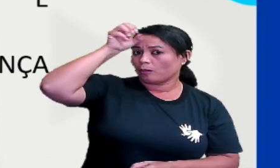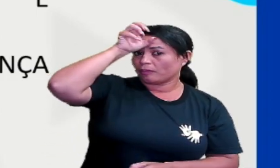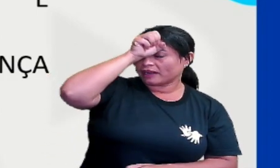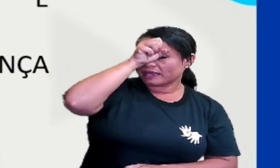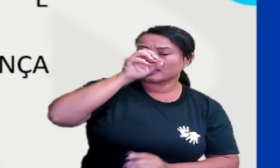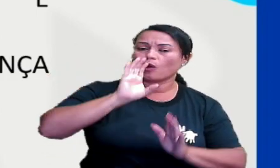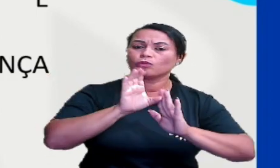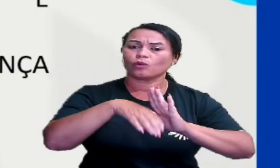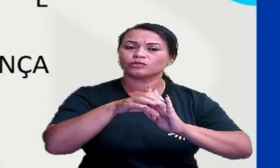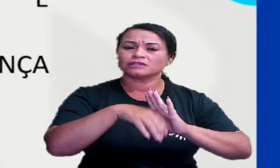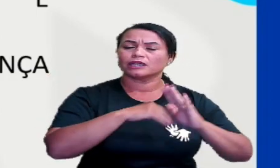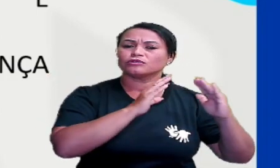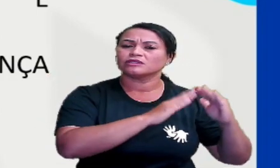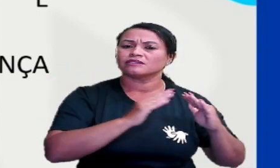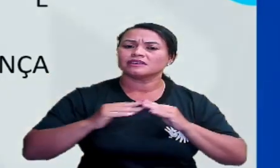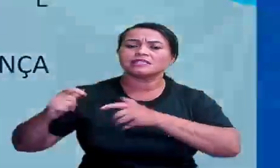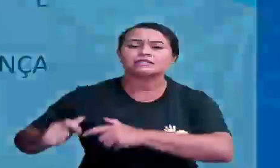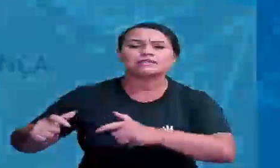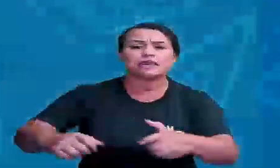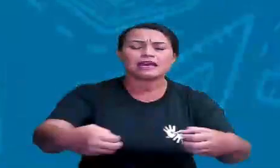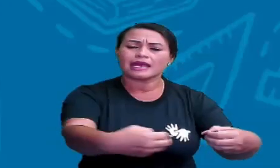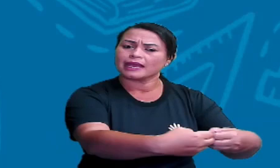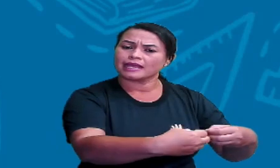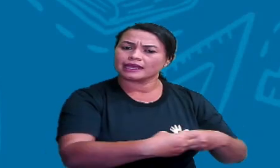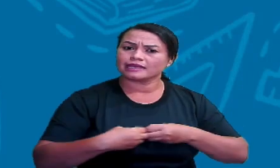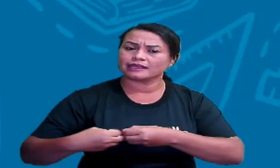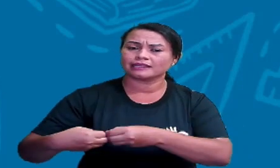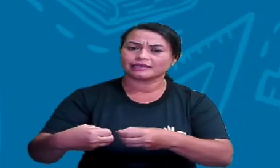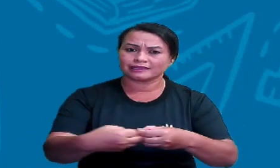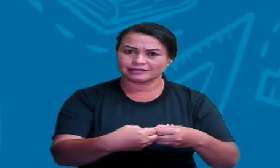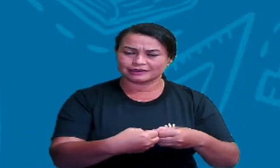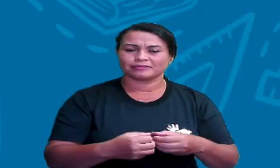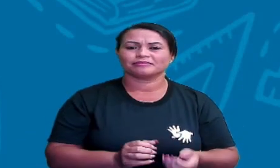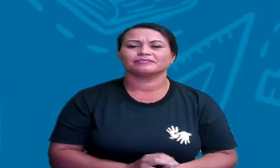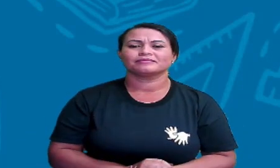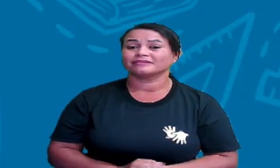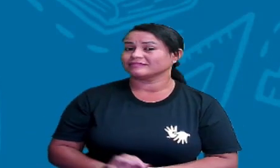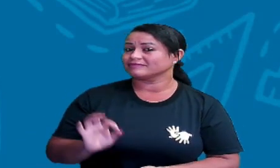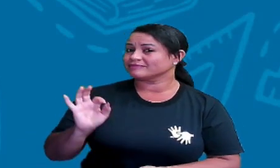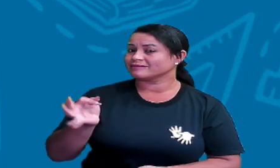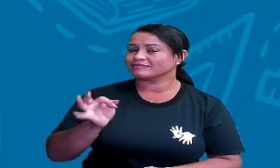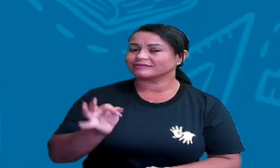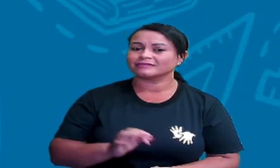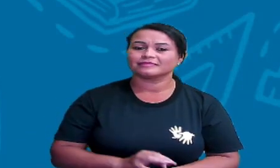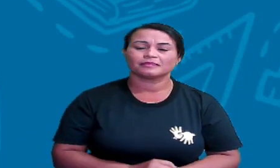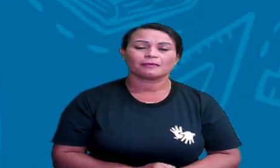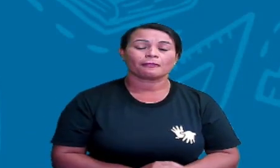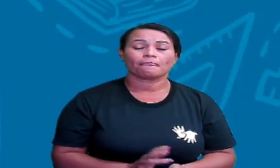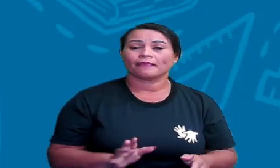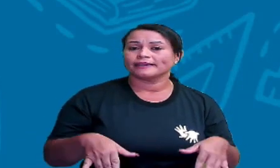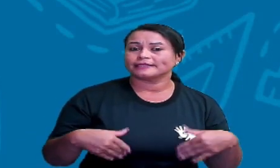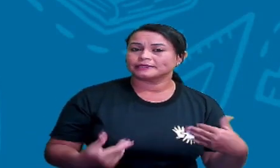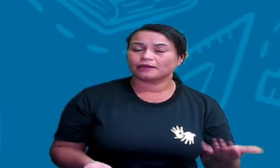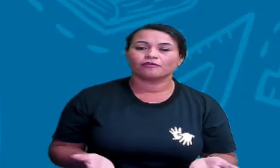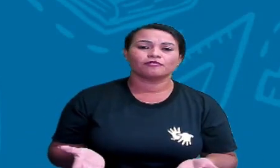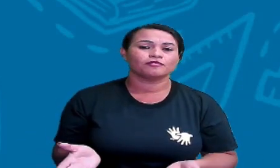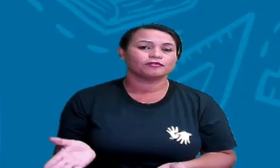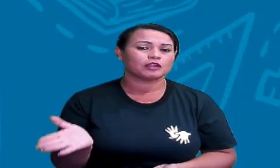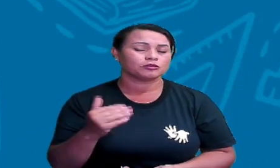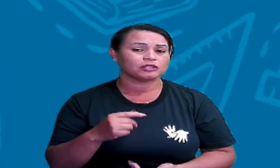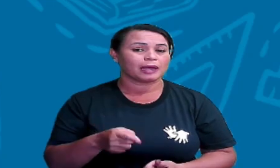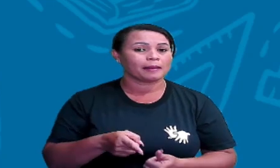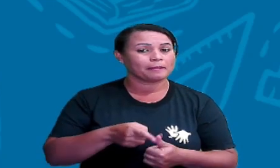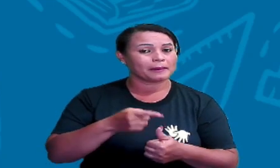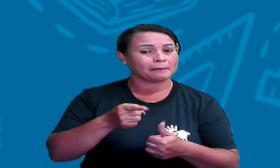de vizinhança nas relações de território, limites e fronteiras, tá certo? Então vamos lá. Primeiro eu